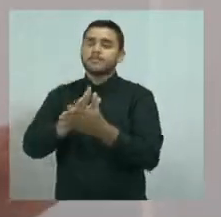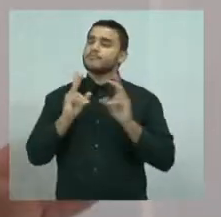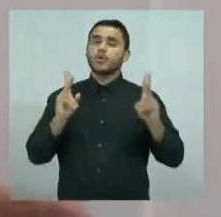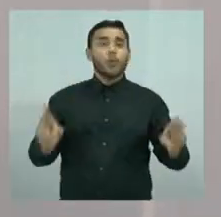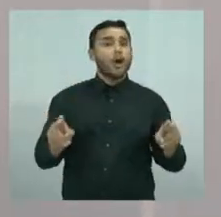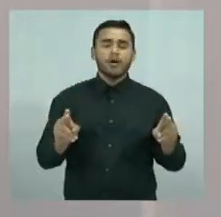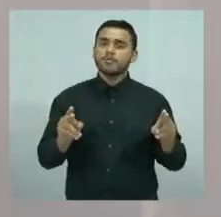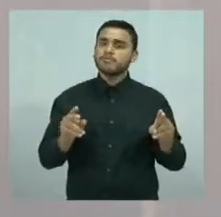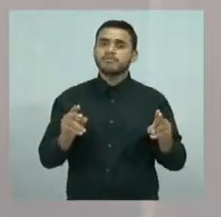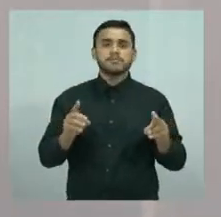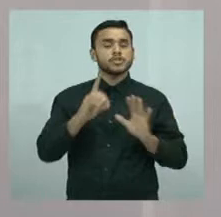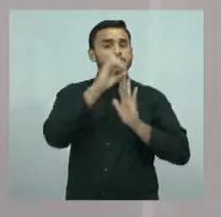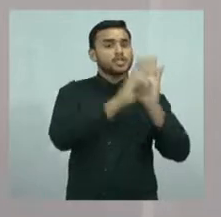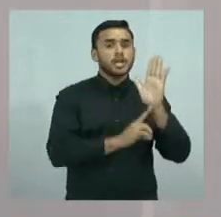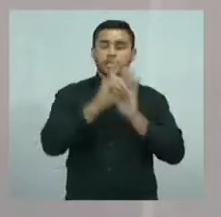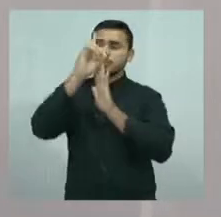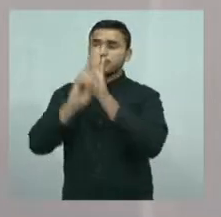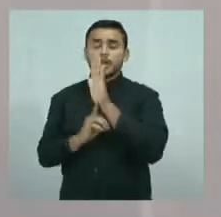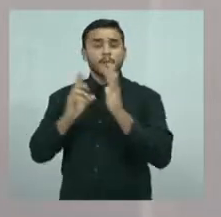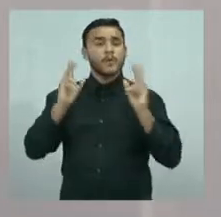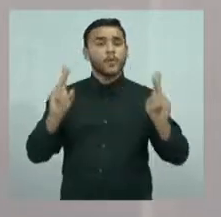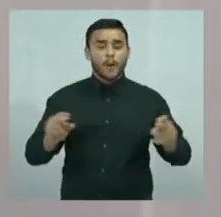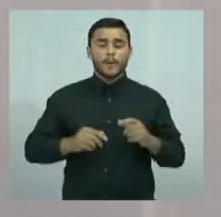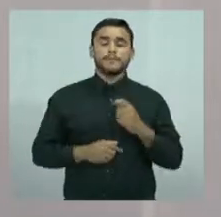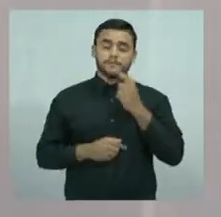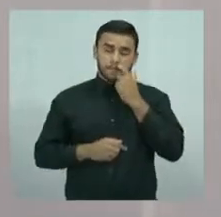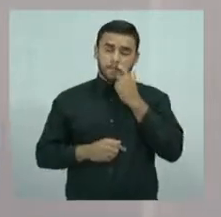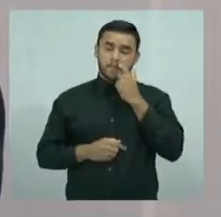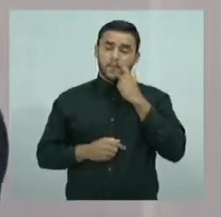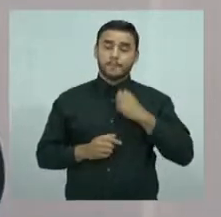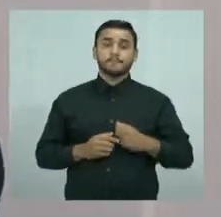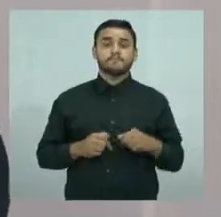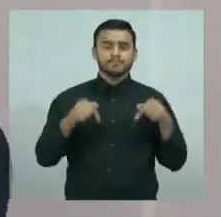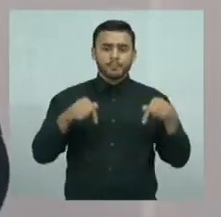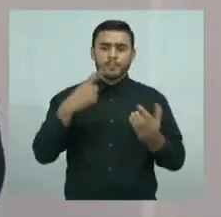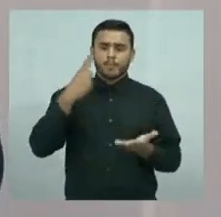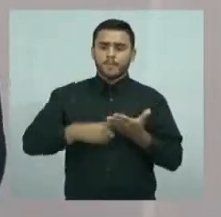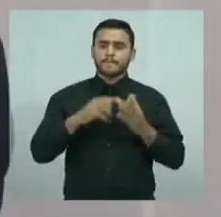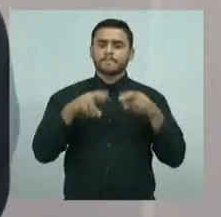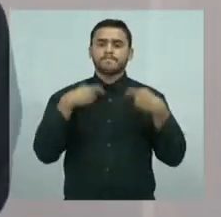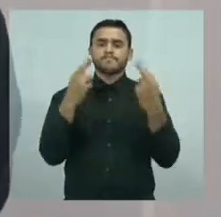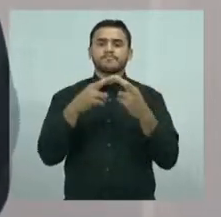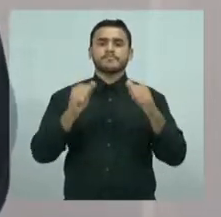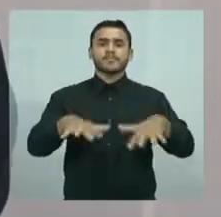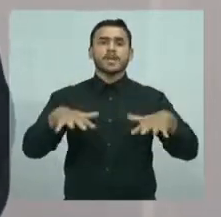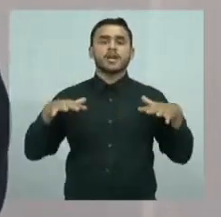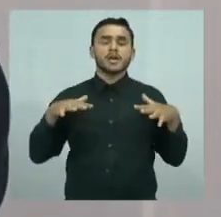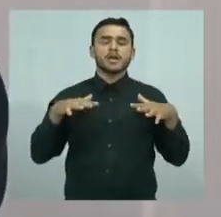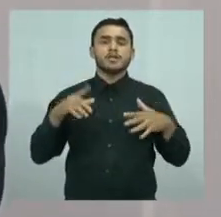A nossa audiência pública se realiza no momento, inclusive, que a gente vai aproveitar para